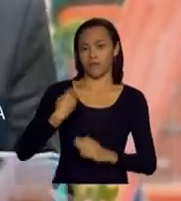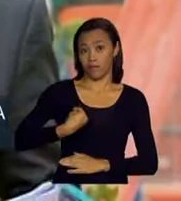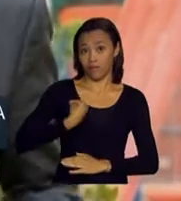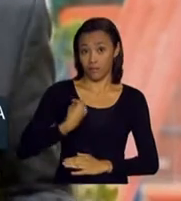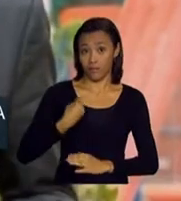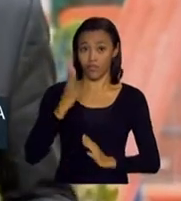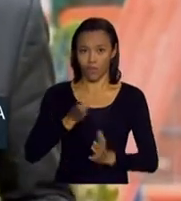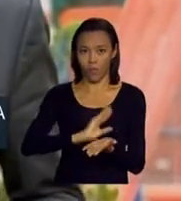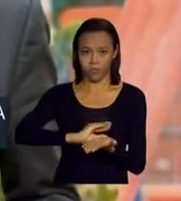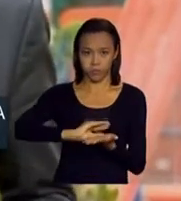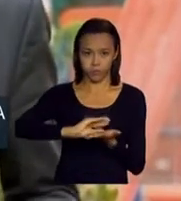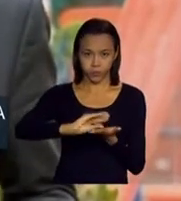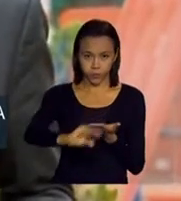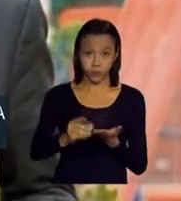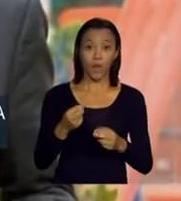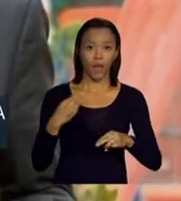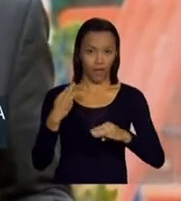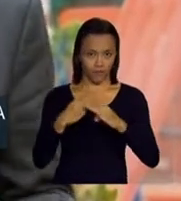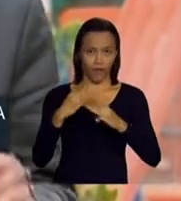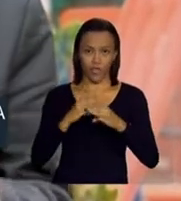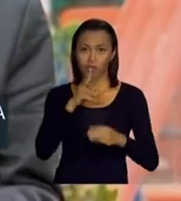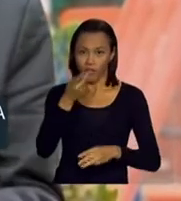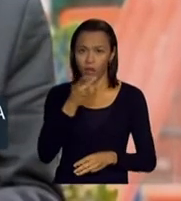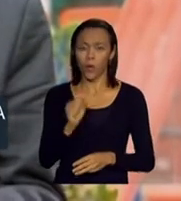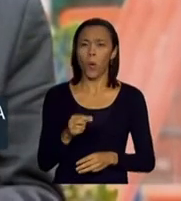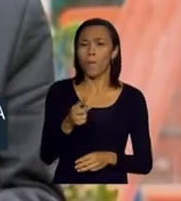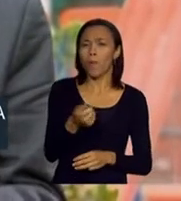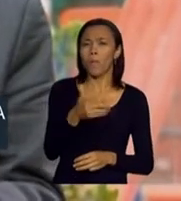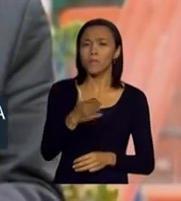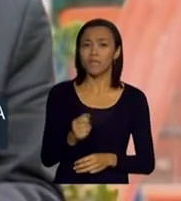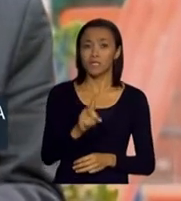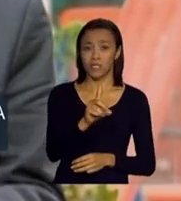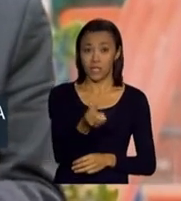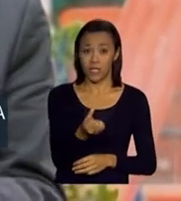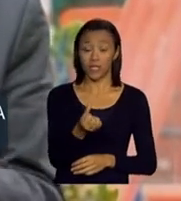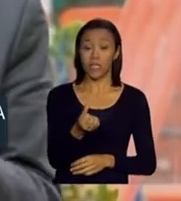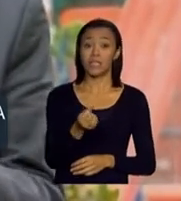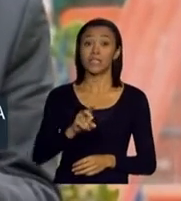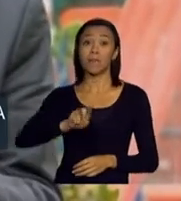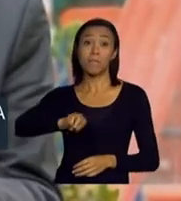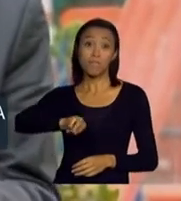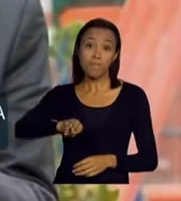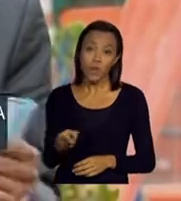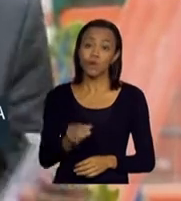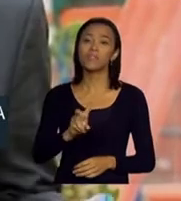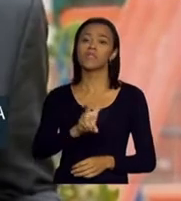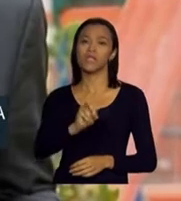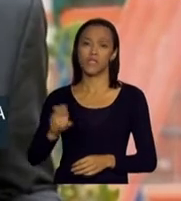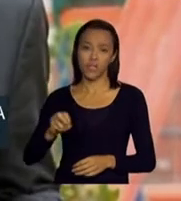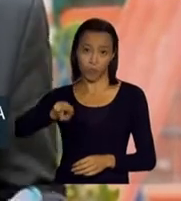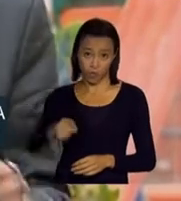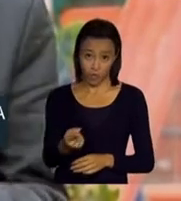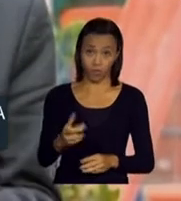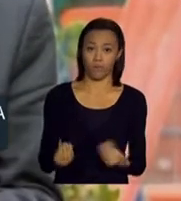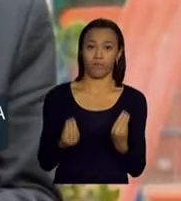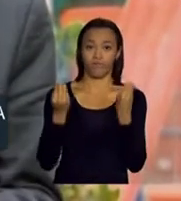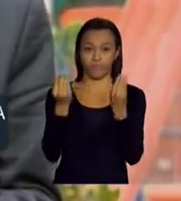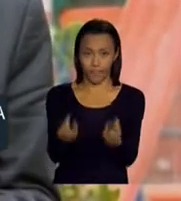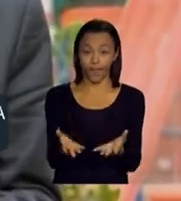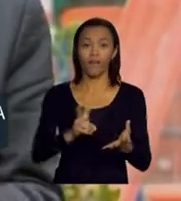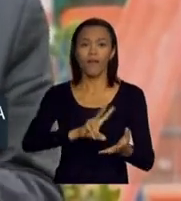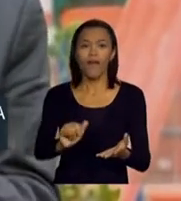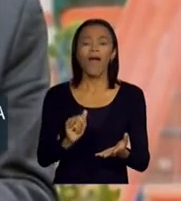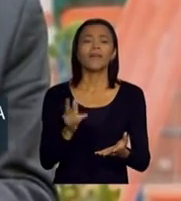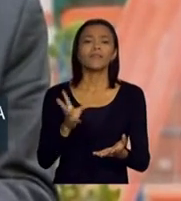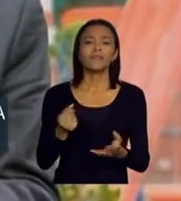foram investidos segundo a Caixa Econômica Federal pouco mais de 16 milhões e meio de reais no Residencial que vai